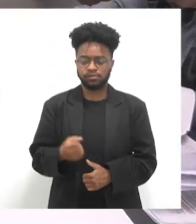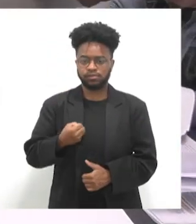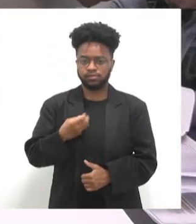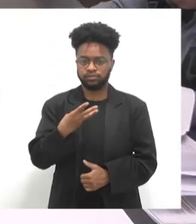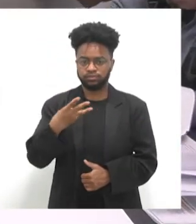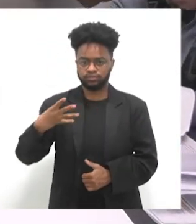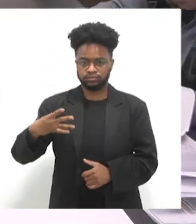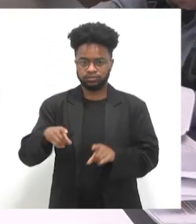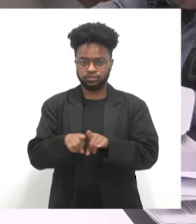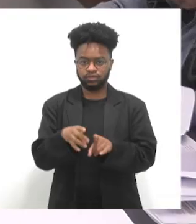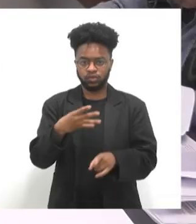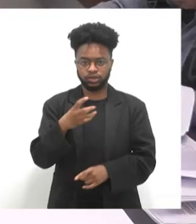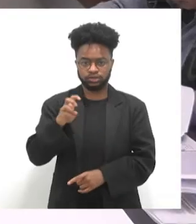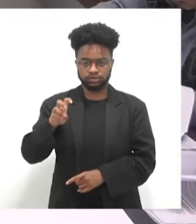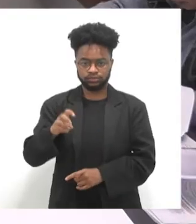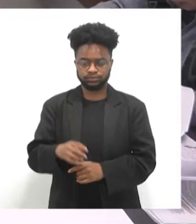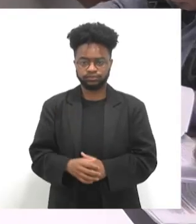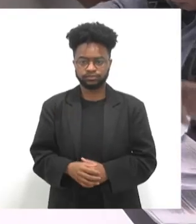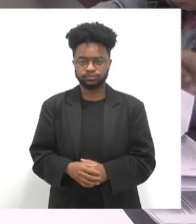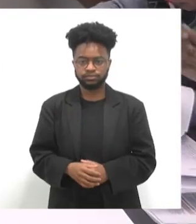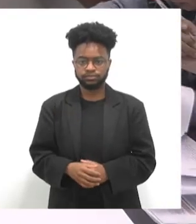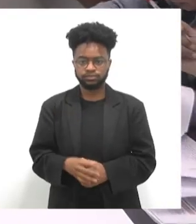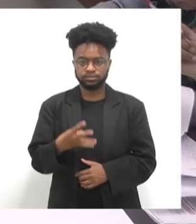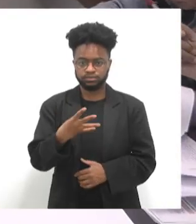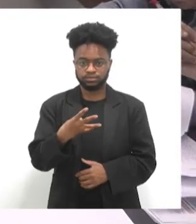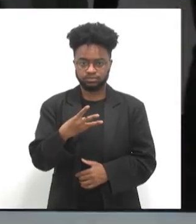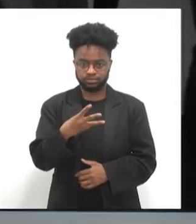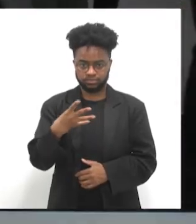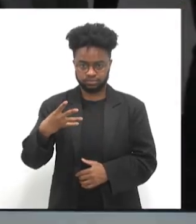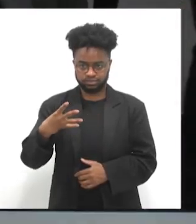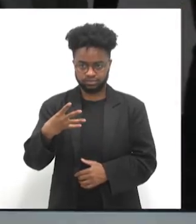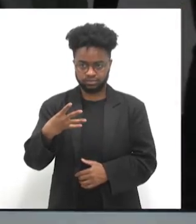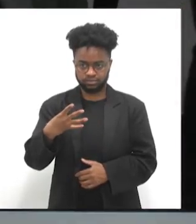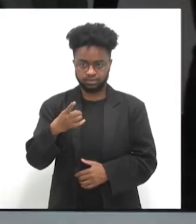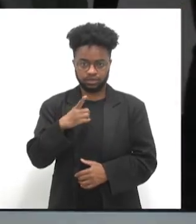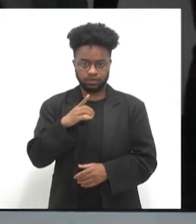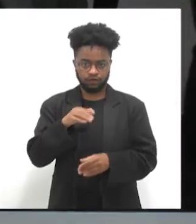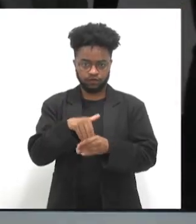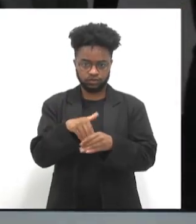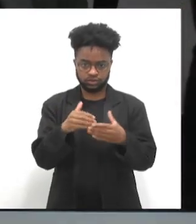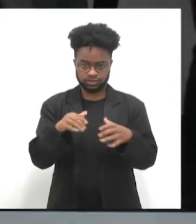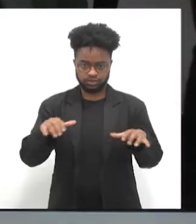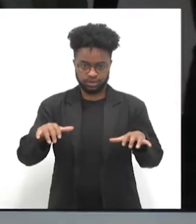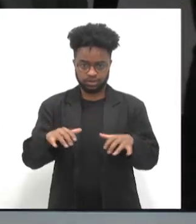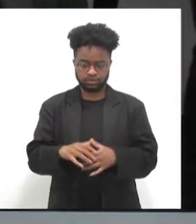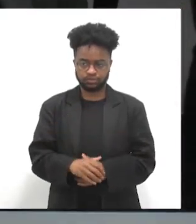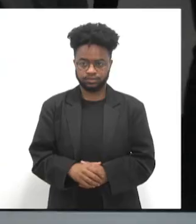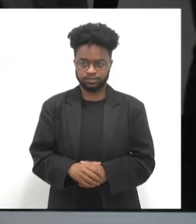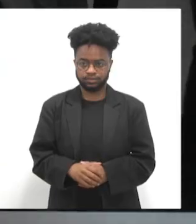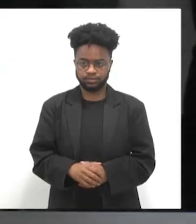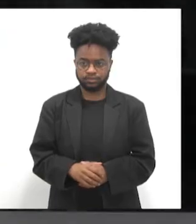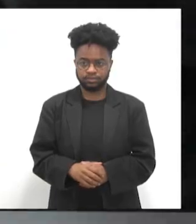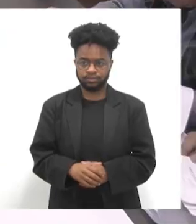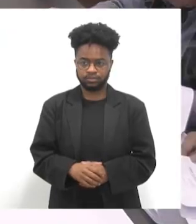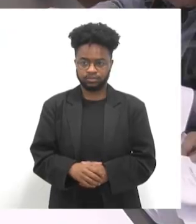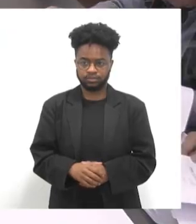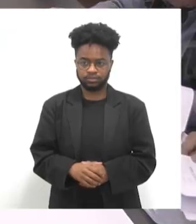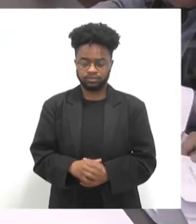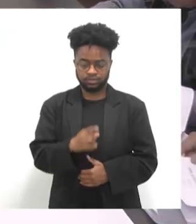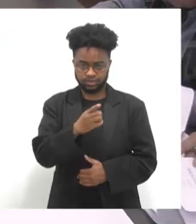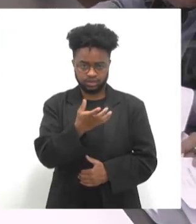34 e 45. 34 porque eu tenho um voto em separado. e 45. Vossa Excelência